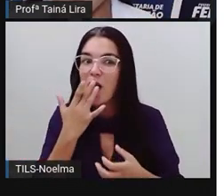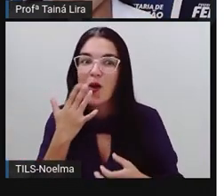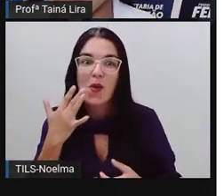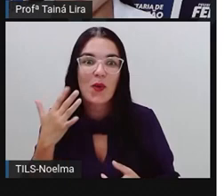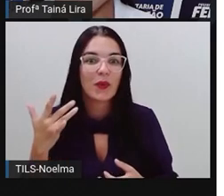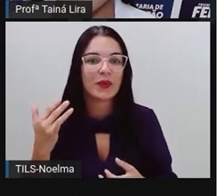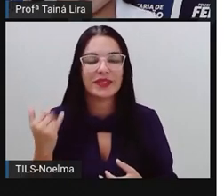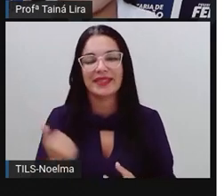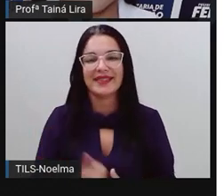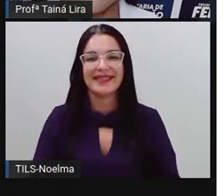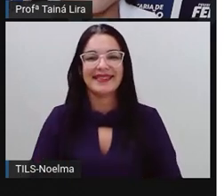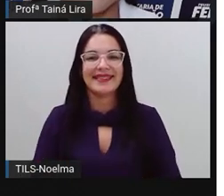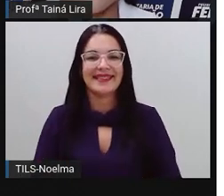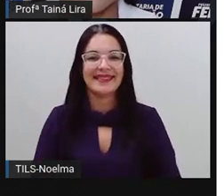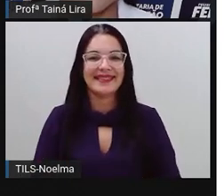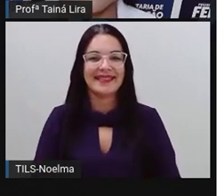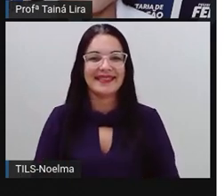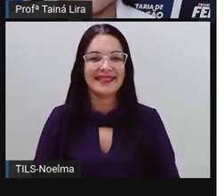certo